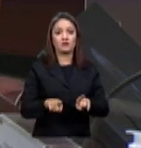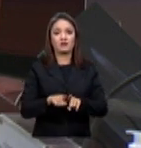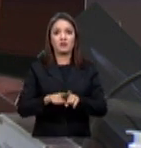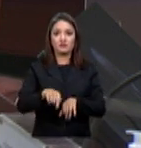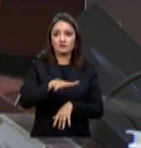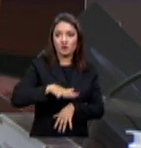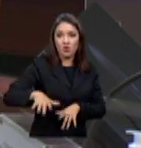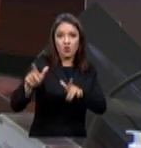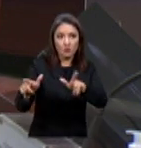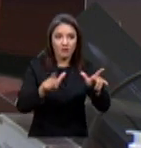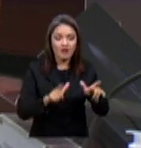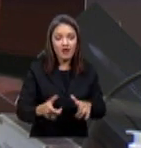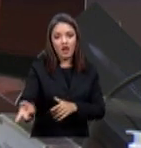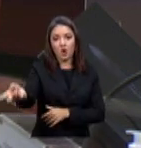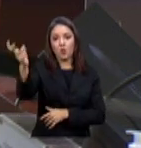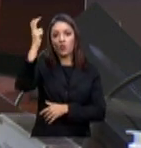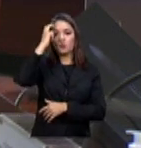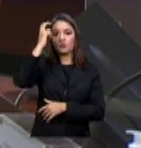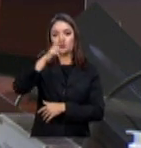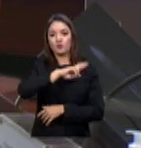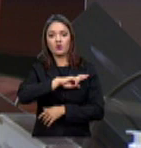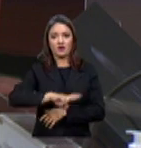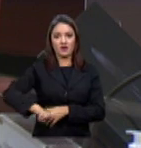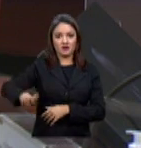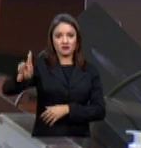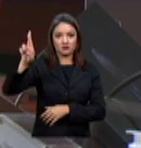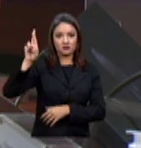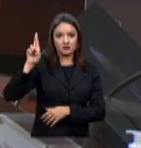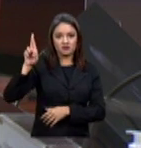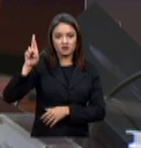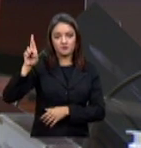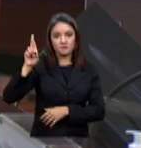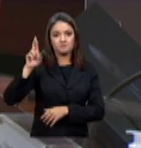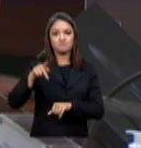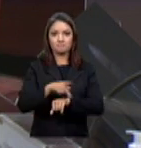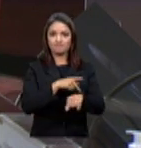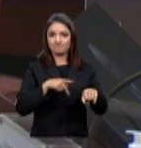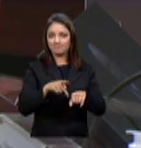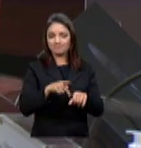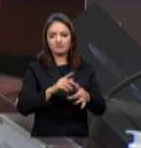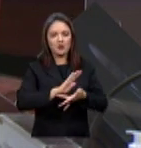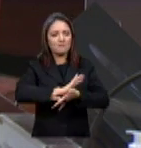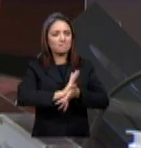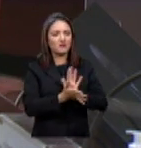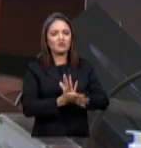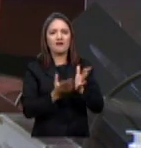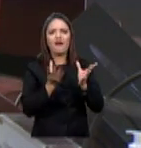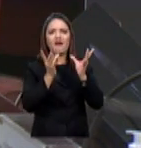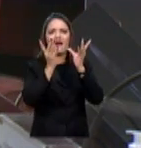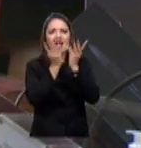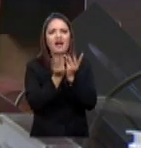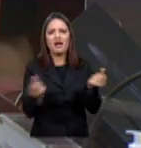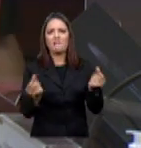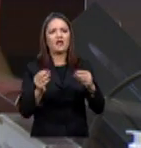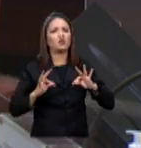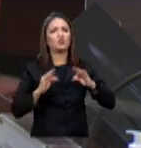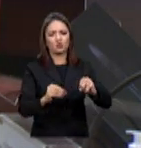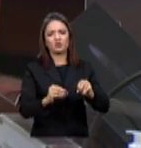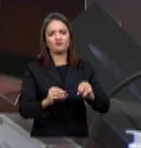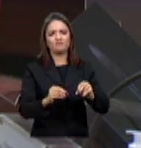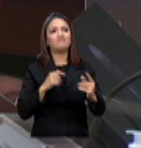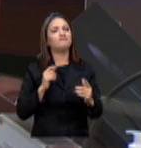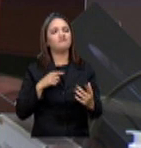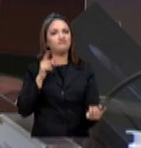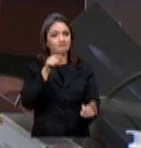territorialidade cultura religião e nacionalidade é a data de hoje não poderia ser mais